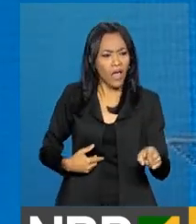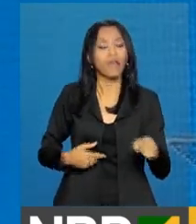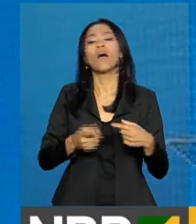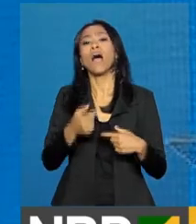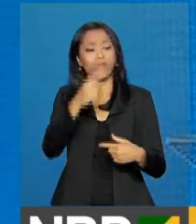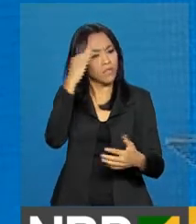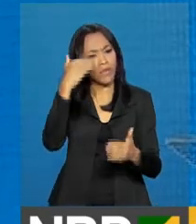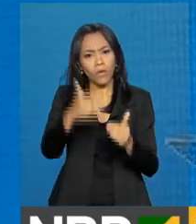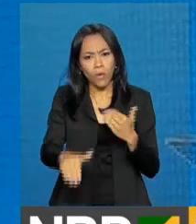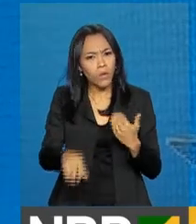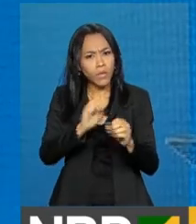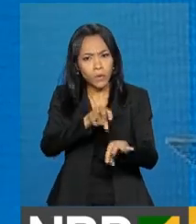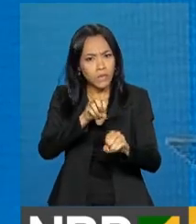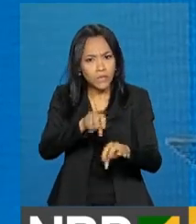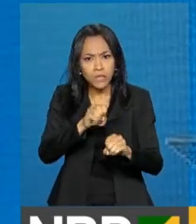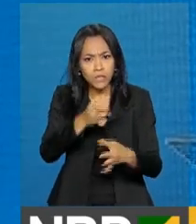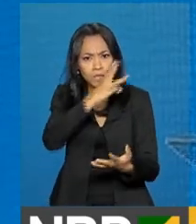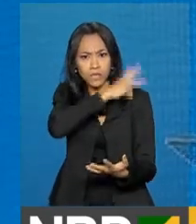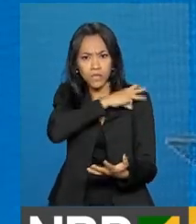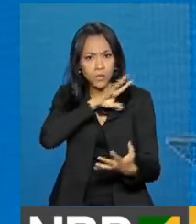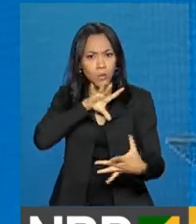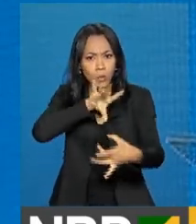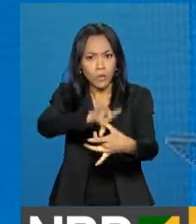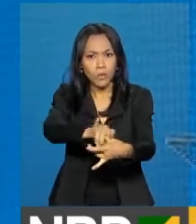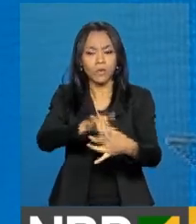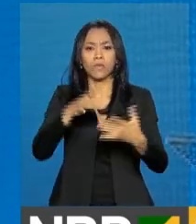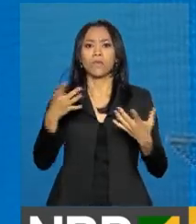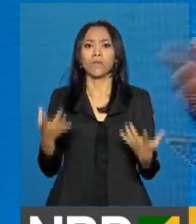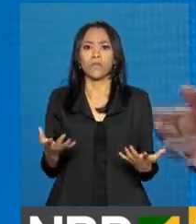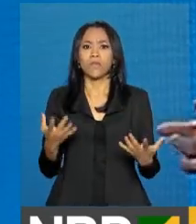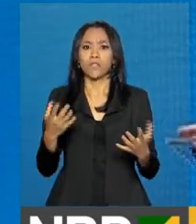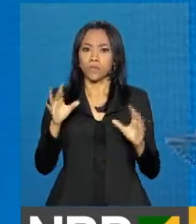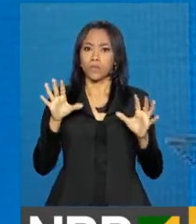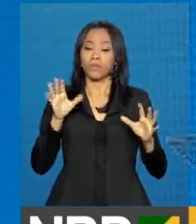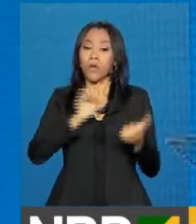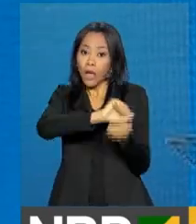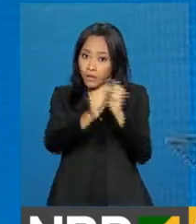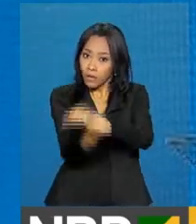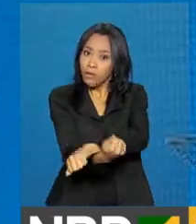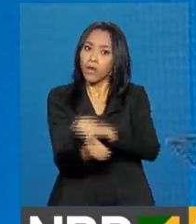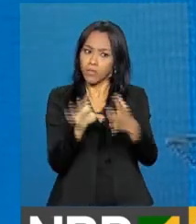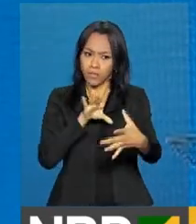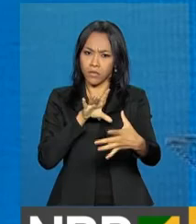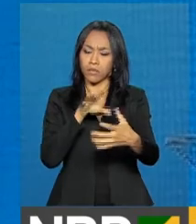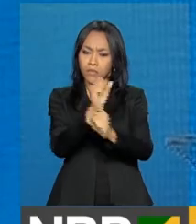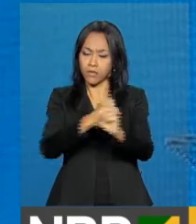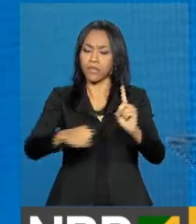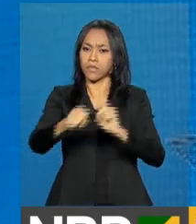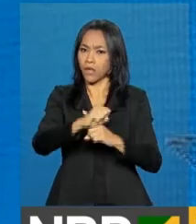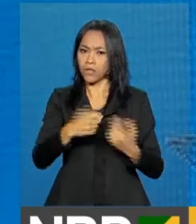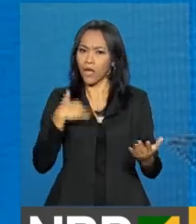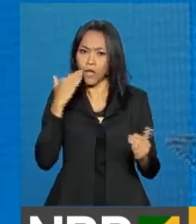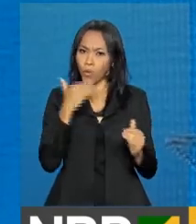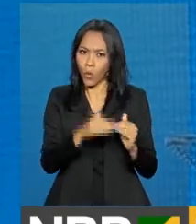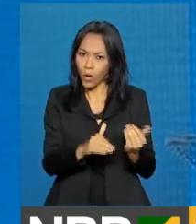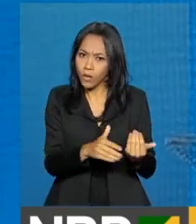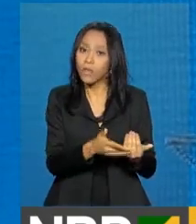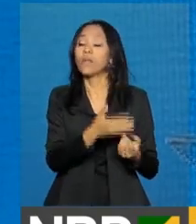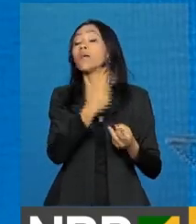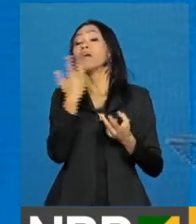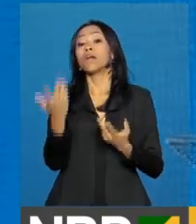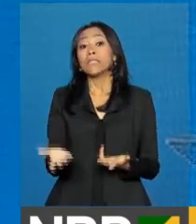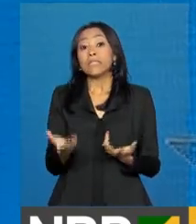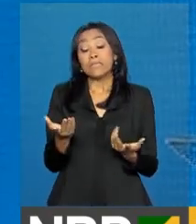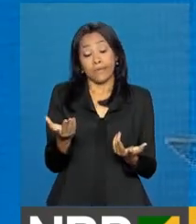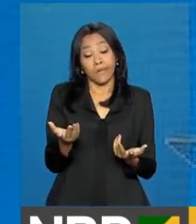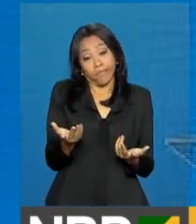médio, médio mais moderno, mais adequado para a sociedade atual. Haverá de dizer,